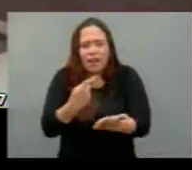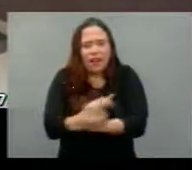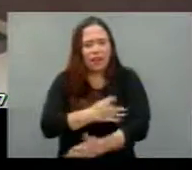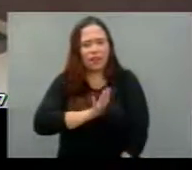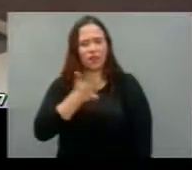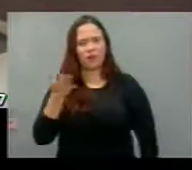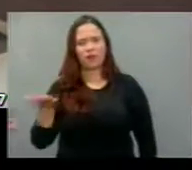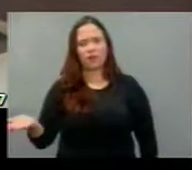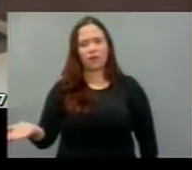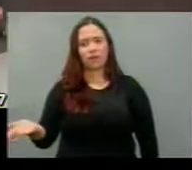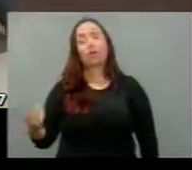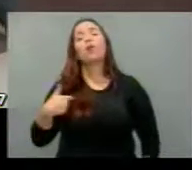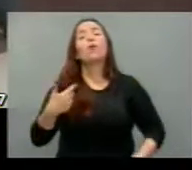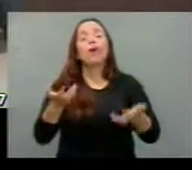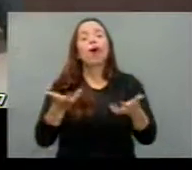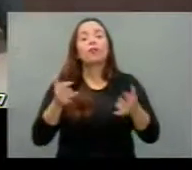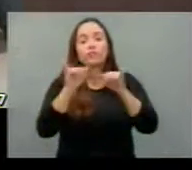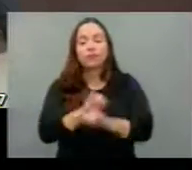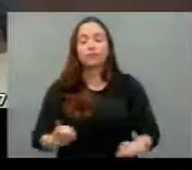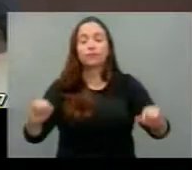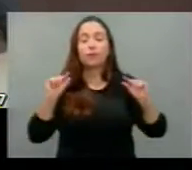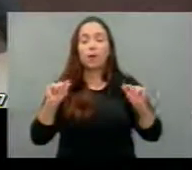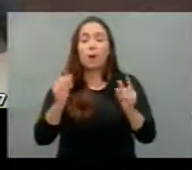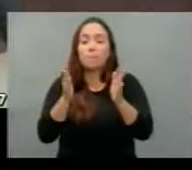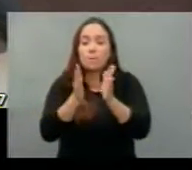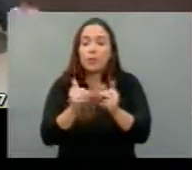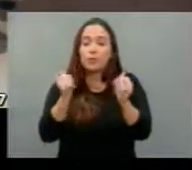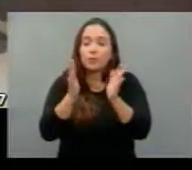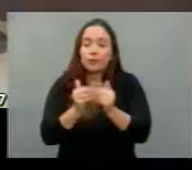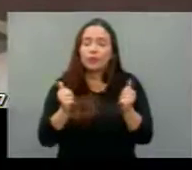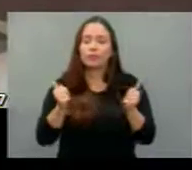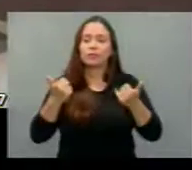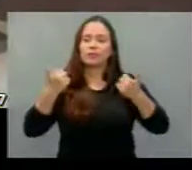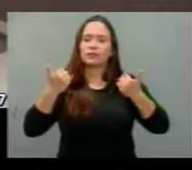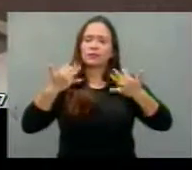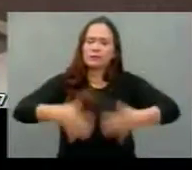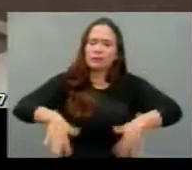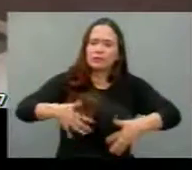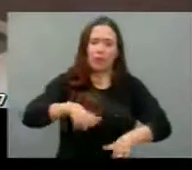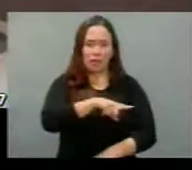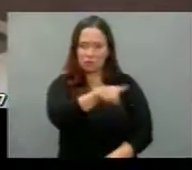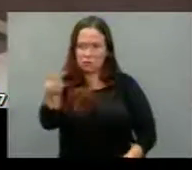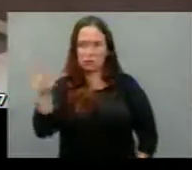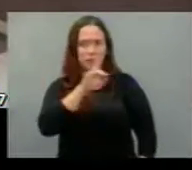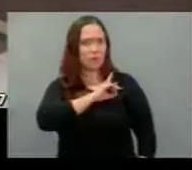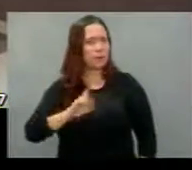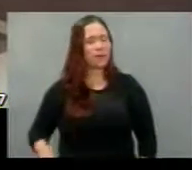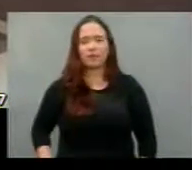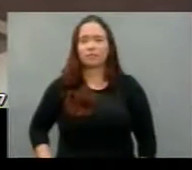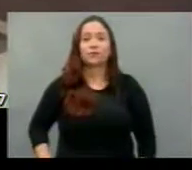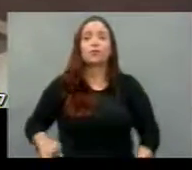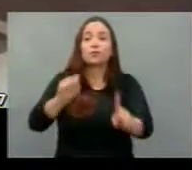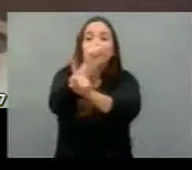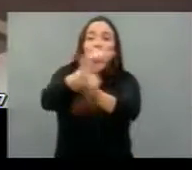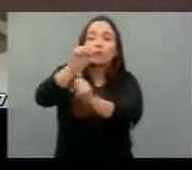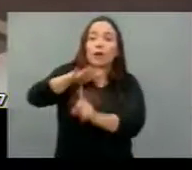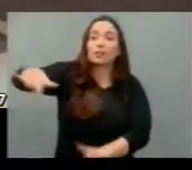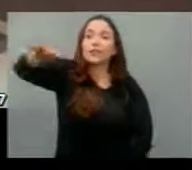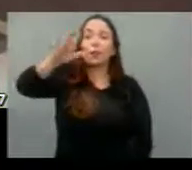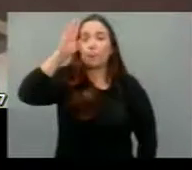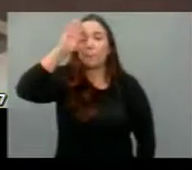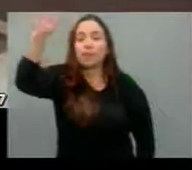queria dizer era, sobretudo, um apelo, eu estou falando aqui não aos deputados, mas ao povo que me escuta, para